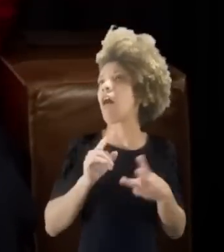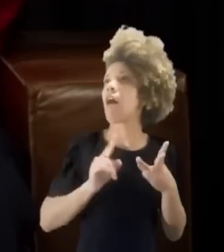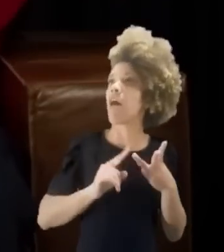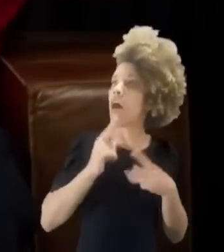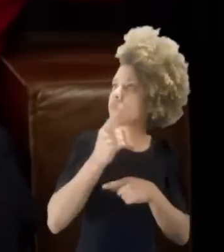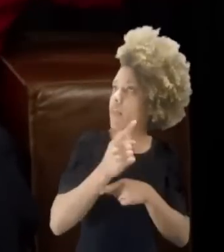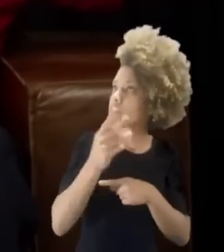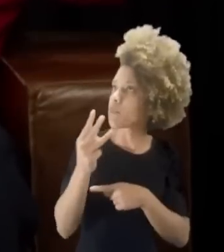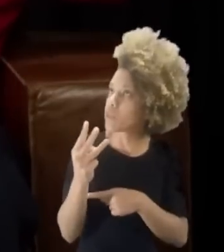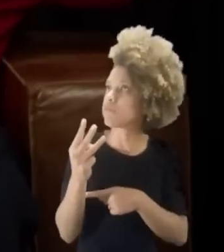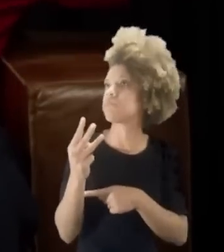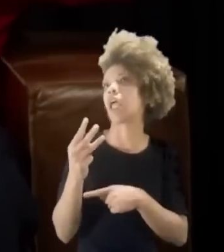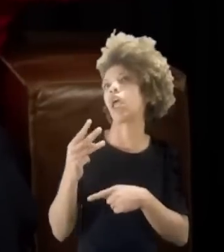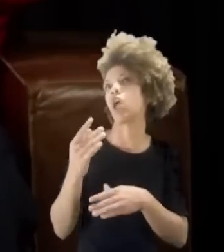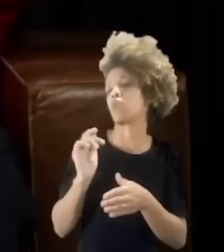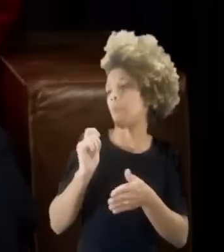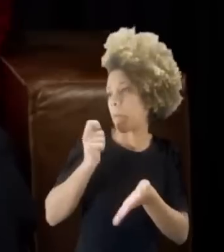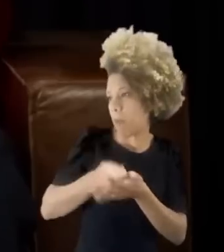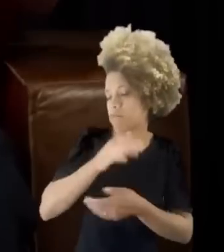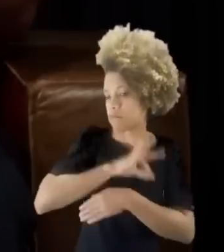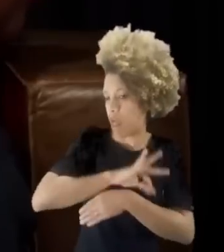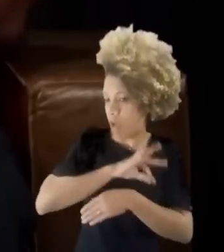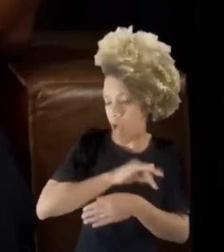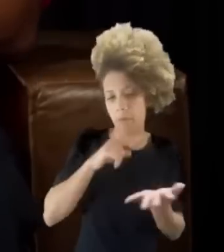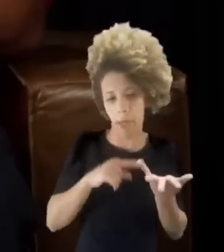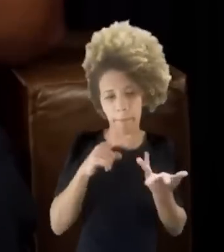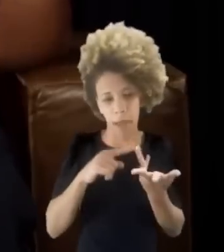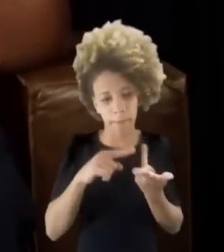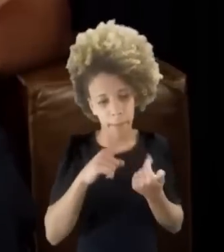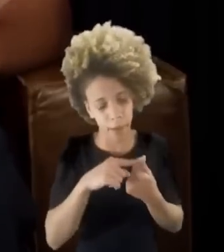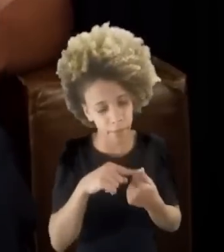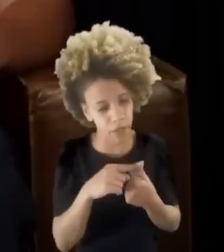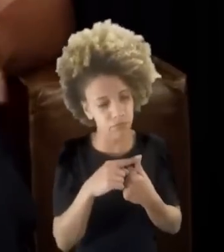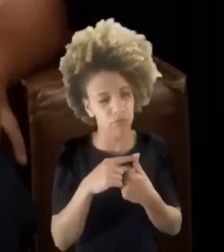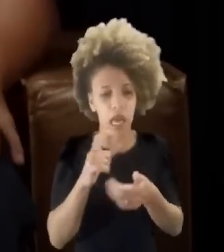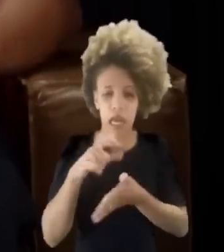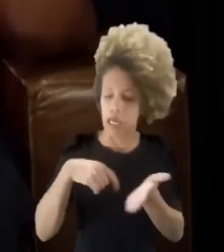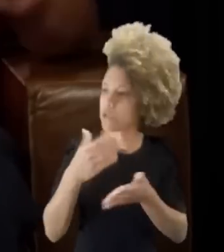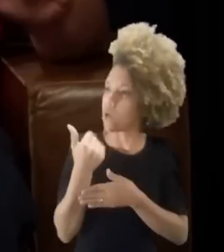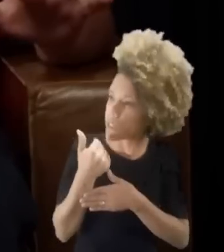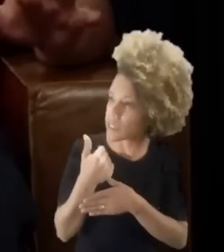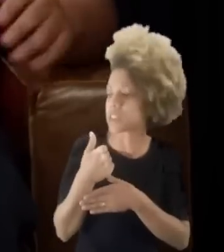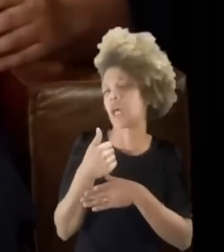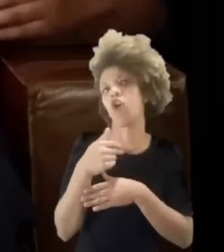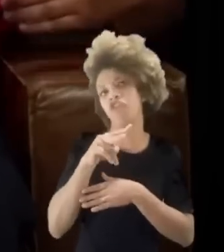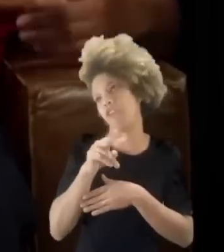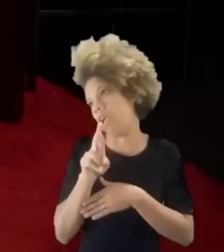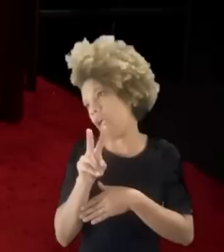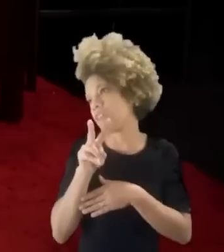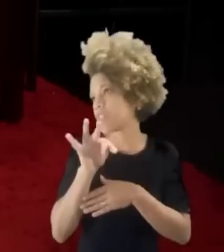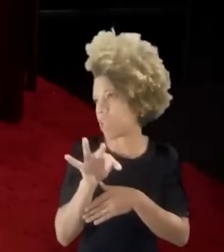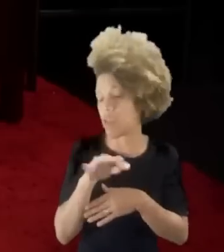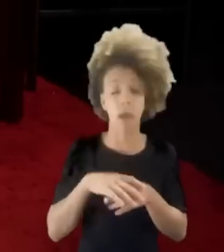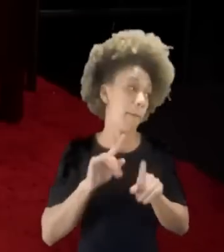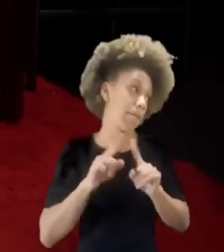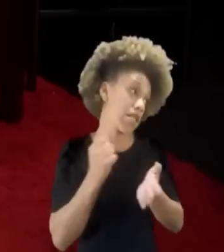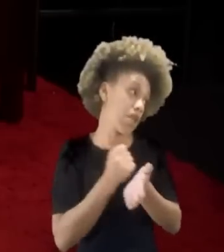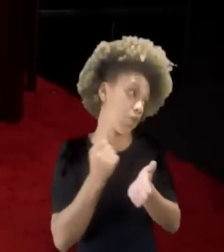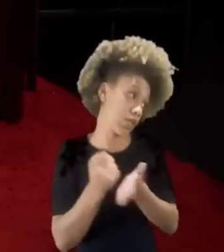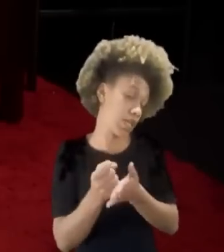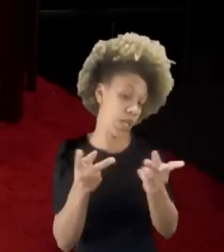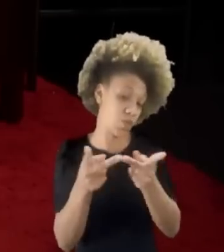os benefícios seguro não sei o que é cartão de alimentação essas paradas mas era contratada da